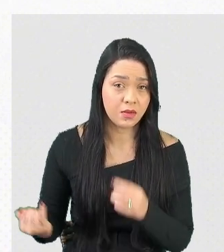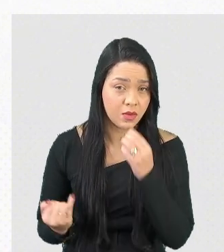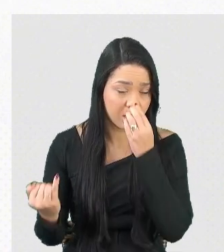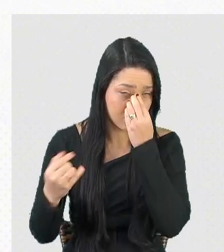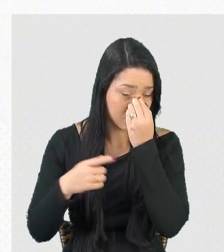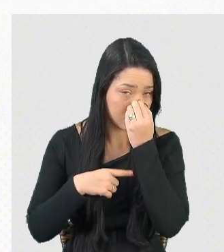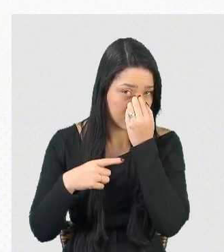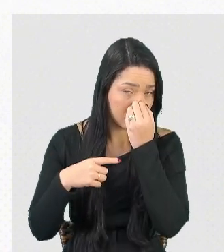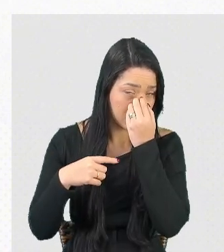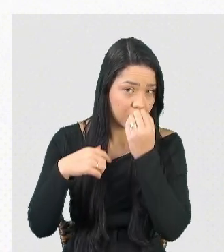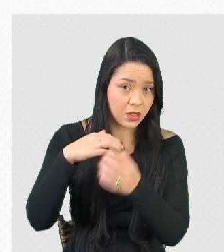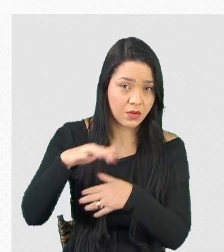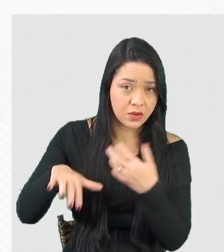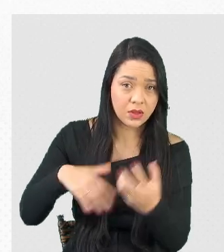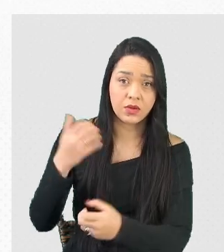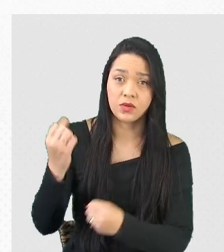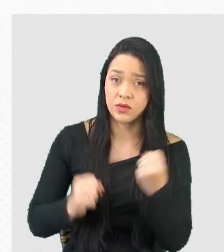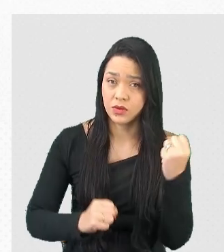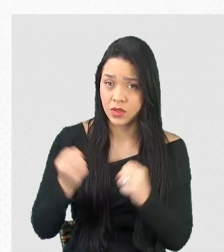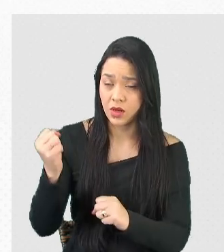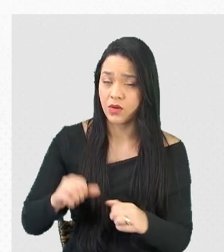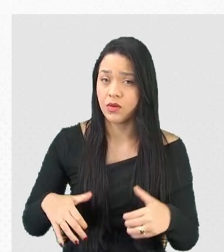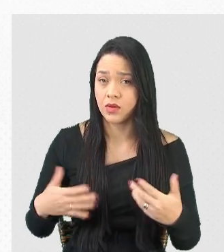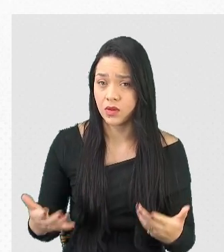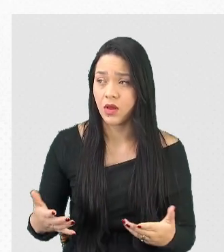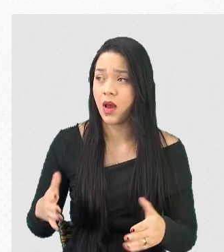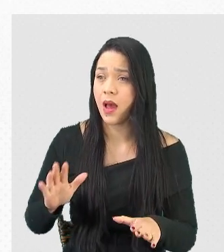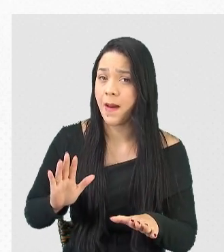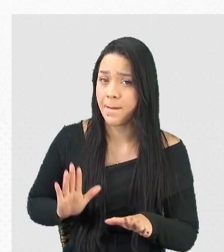vapor, né, produzido ali por aquela máquina fazia com que